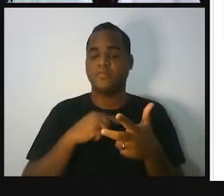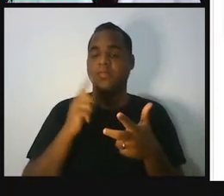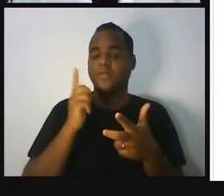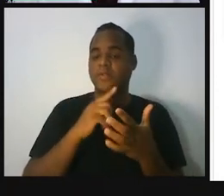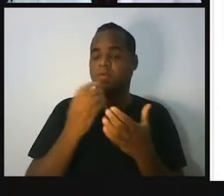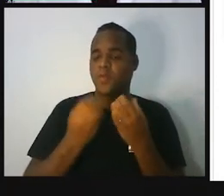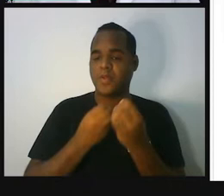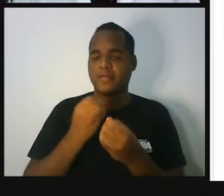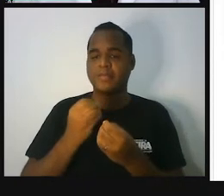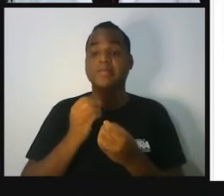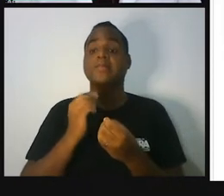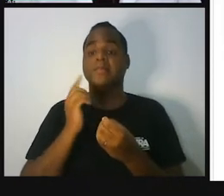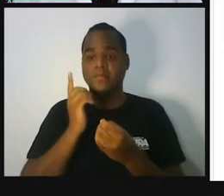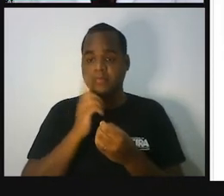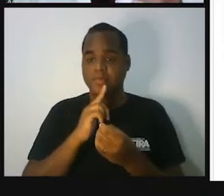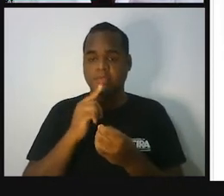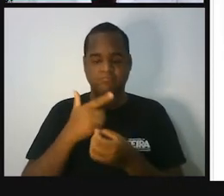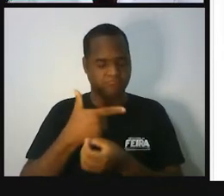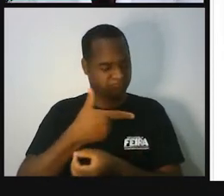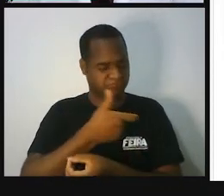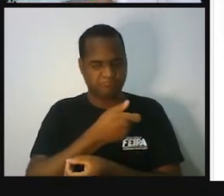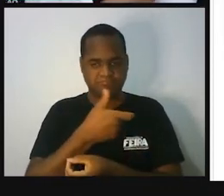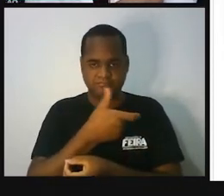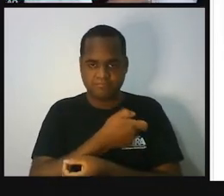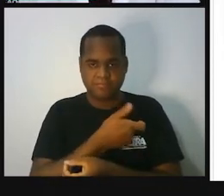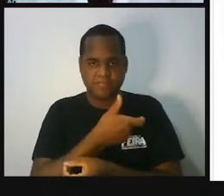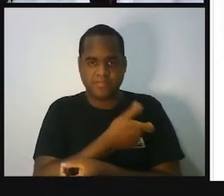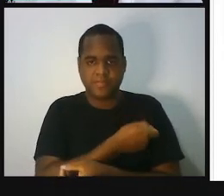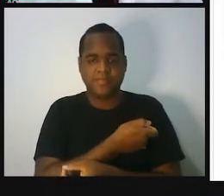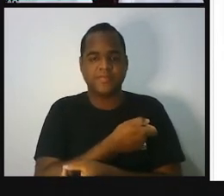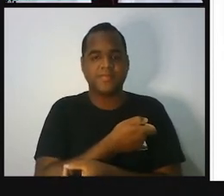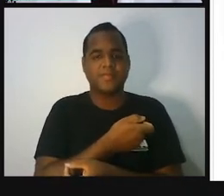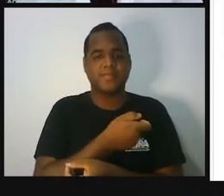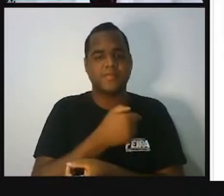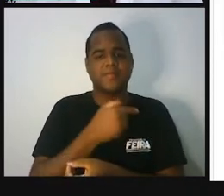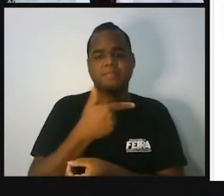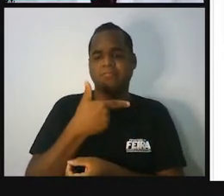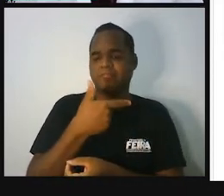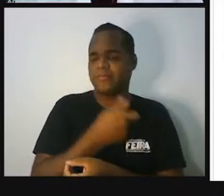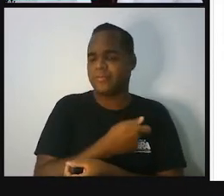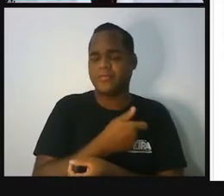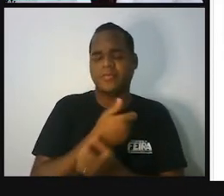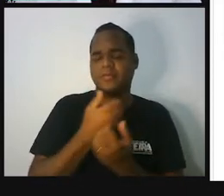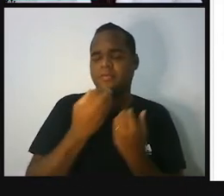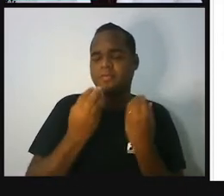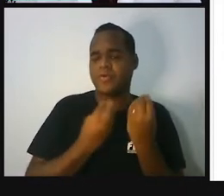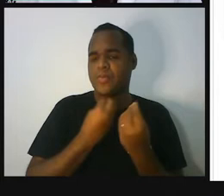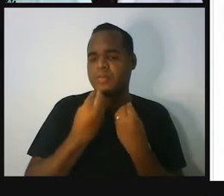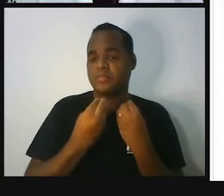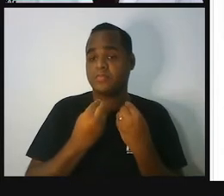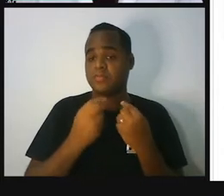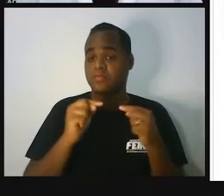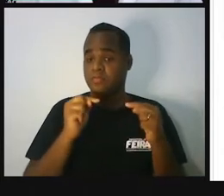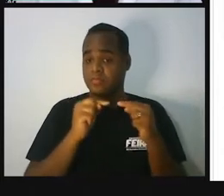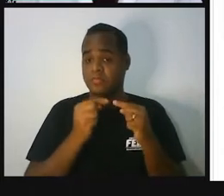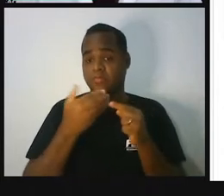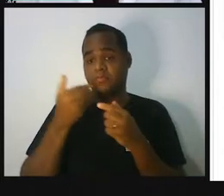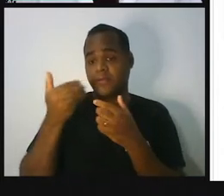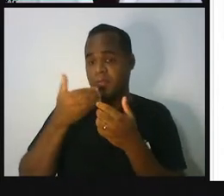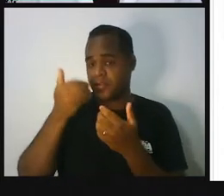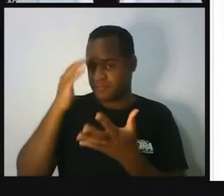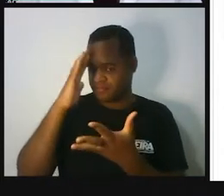fazer administração né a forma de injetar agulha é são melhores